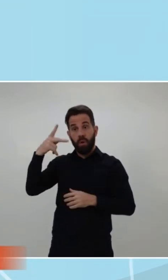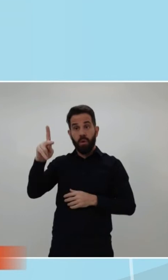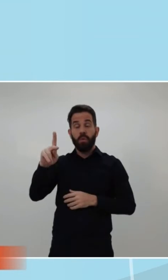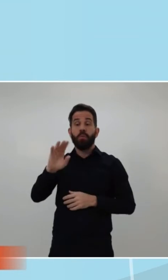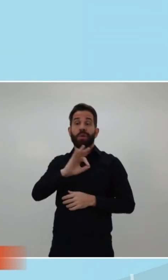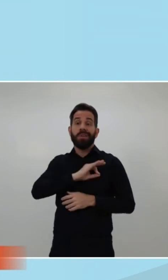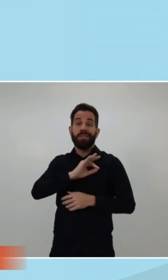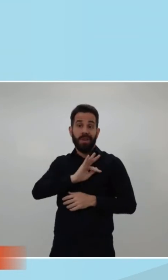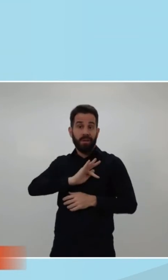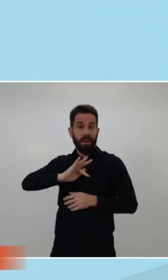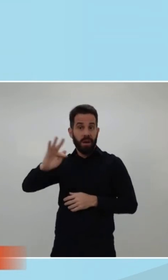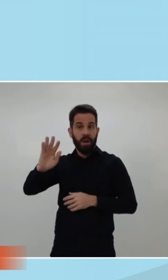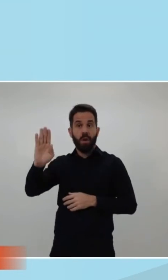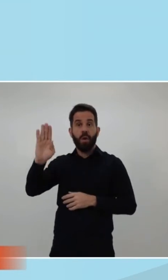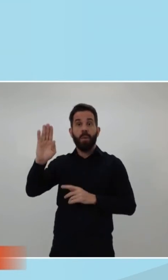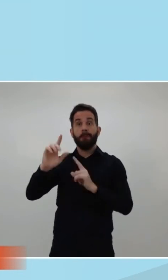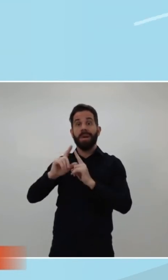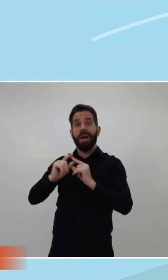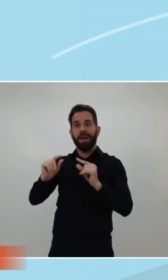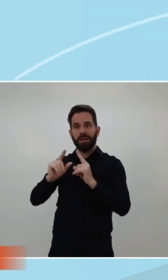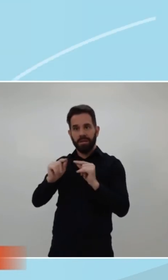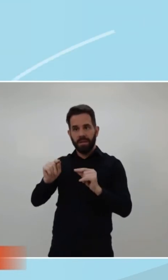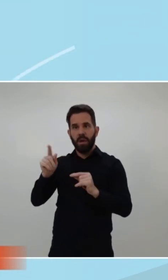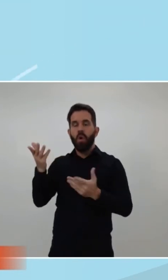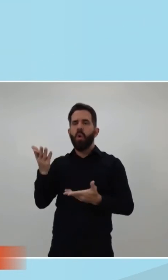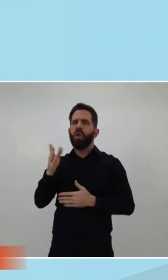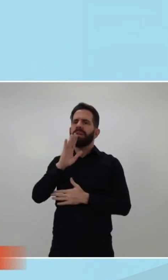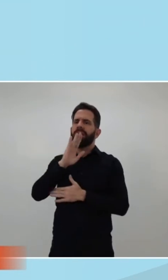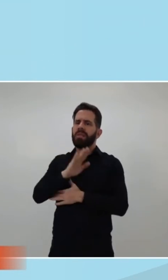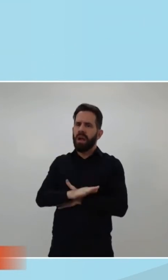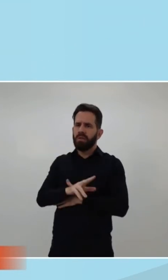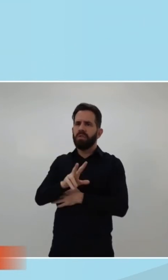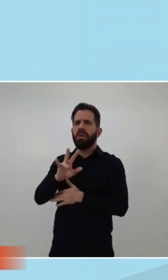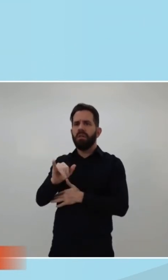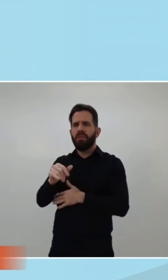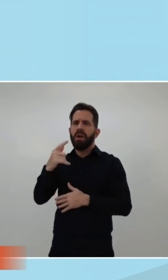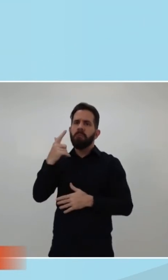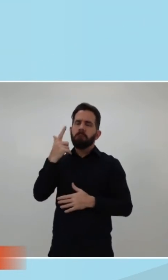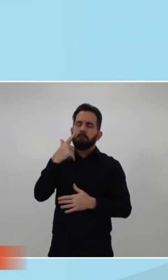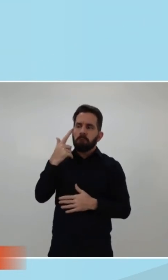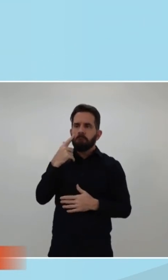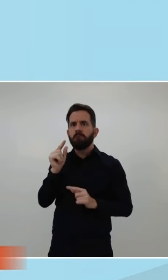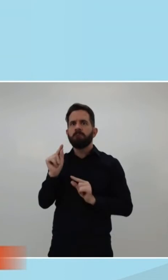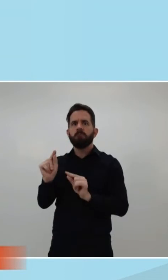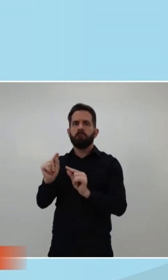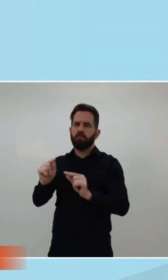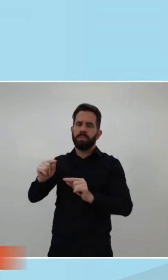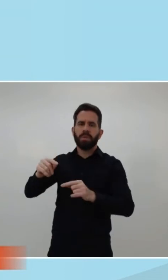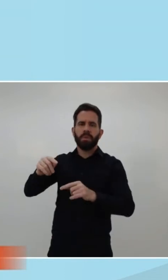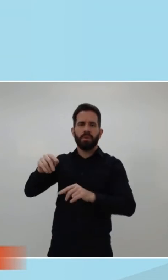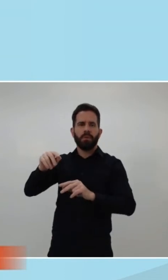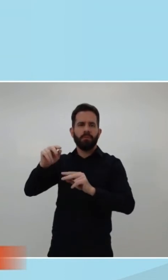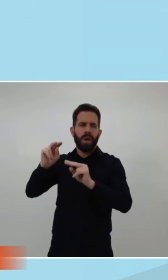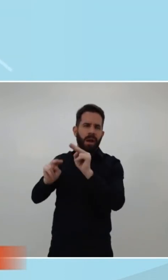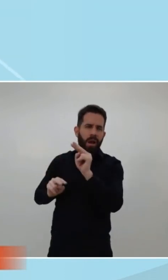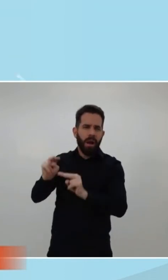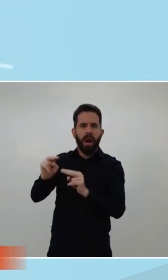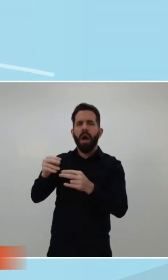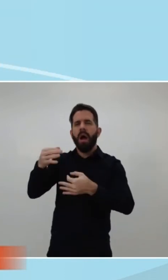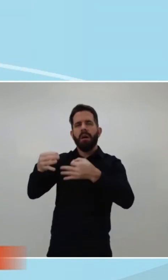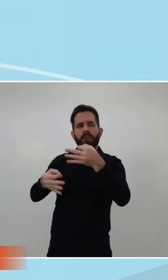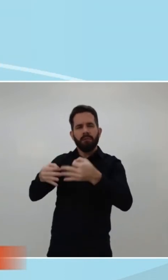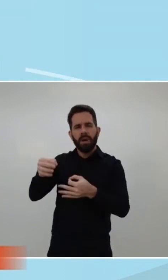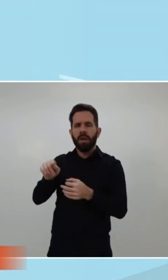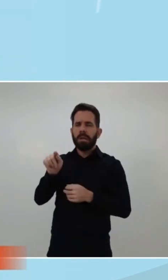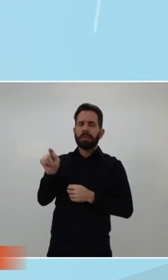uma audiência de custódia. Além da prisão de Milton Ribeiro, estão sendo cumpridos também 13 mandados